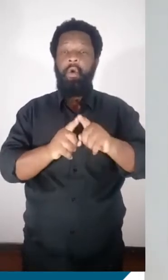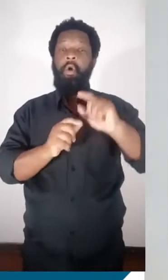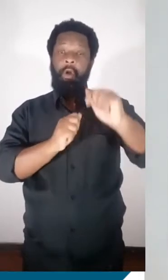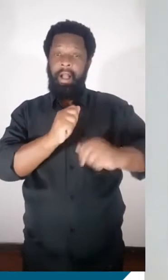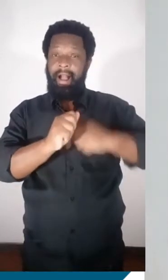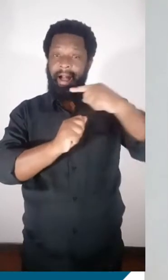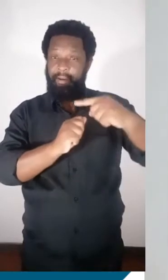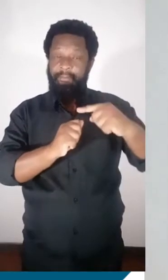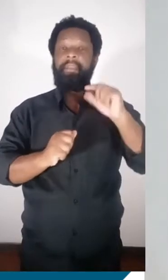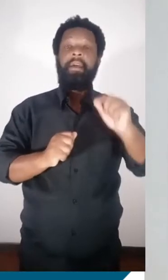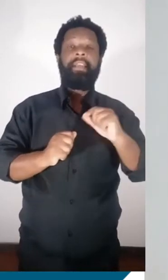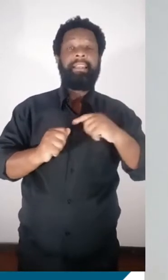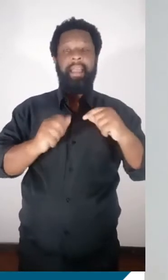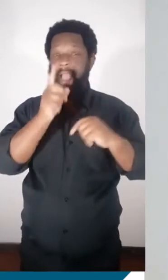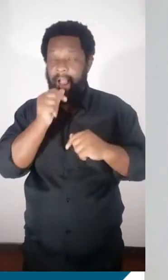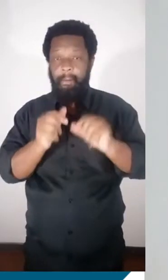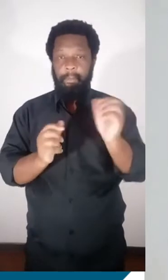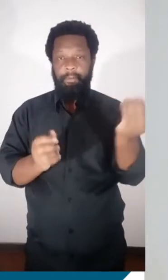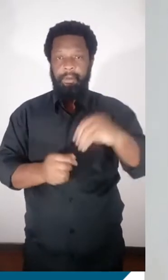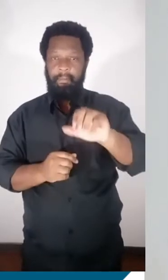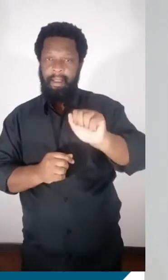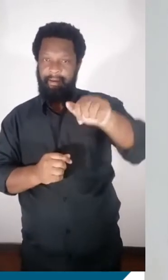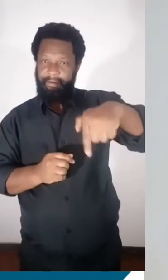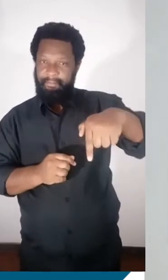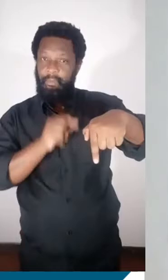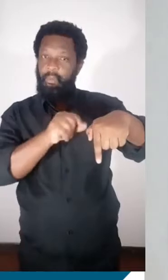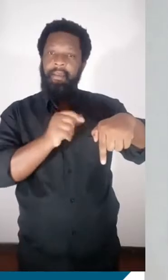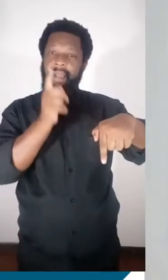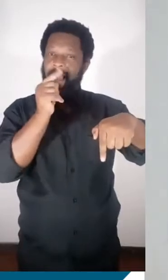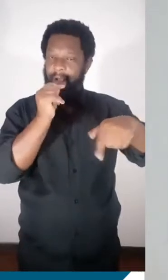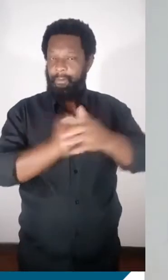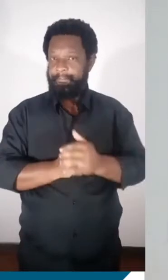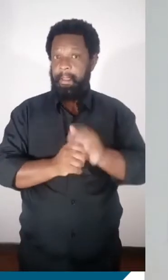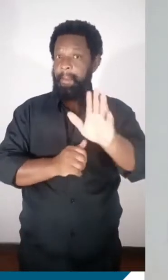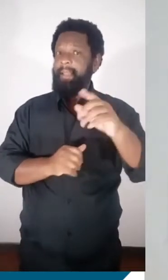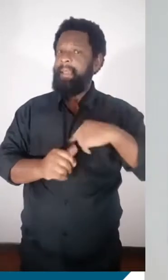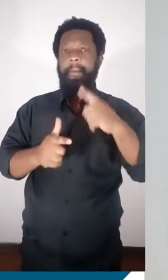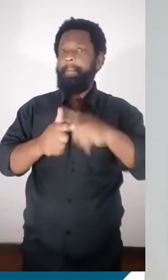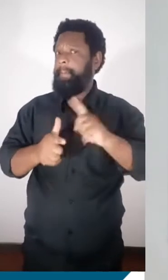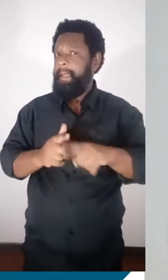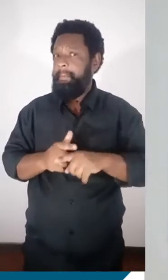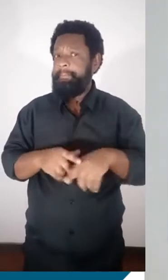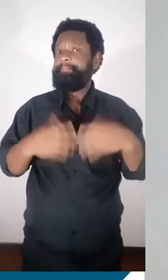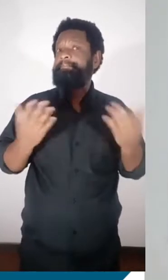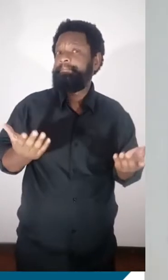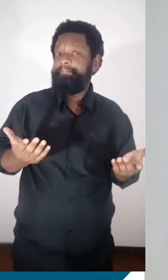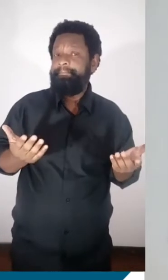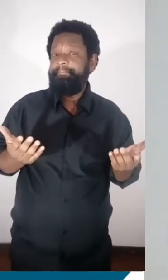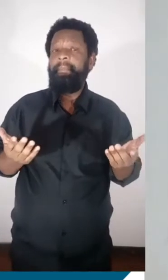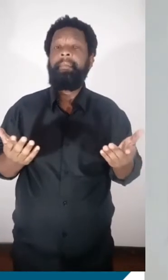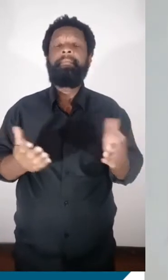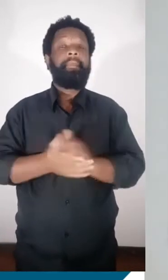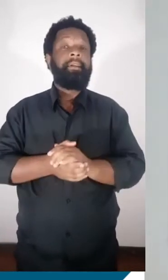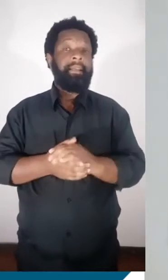em água, nós colocamos a indicação aquoso. Pessoal, só existe um problema em relação a essa equação